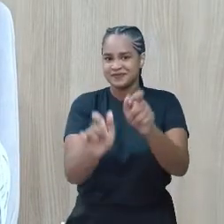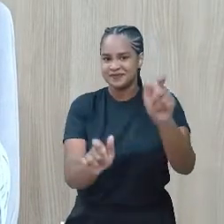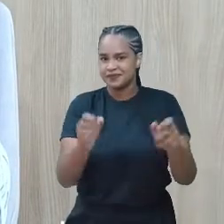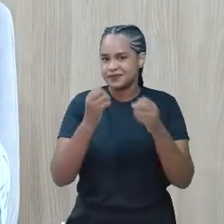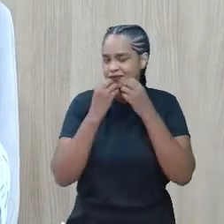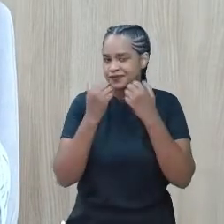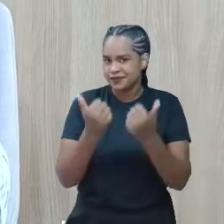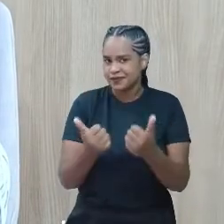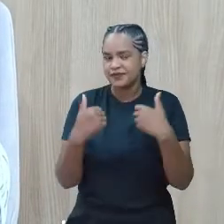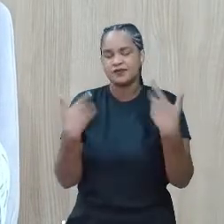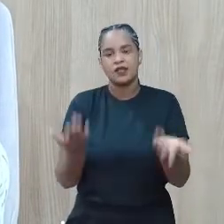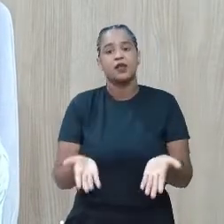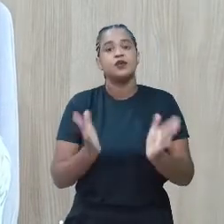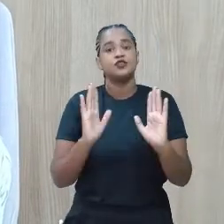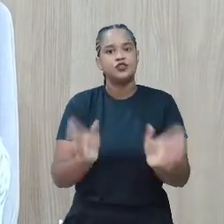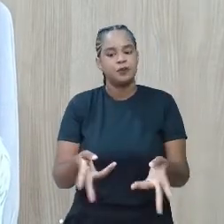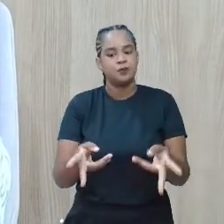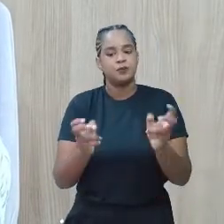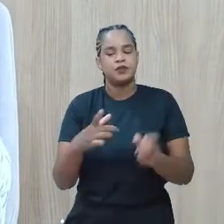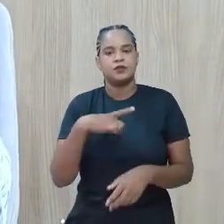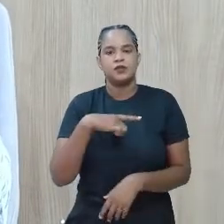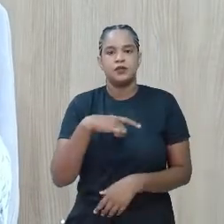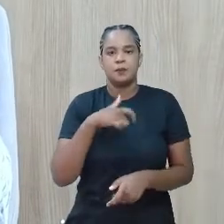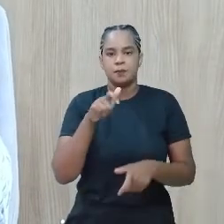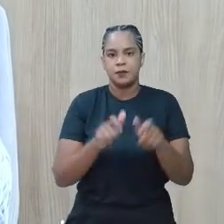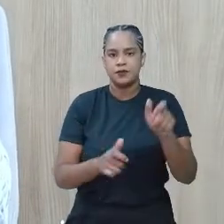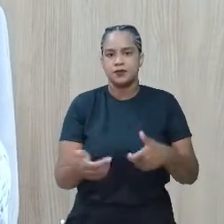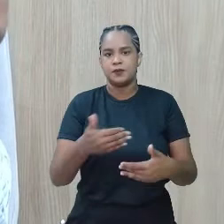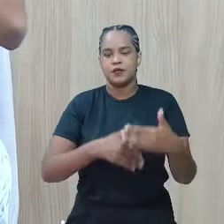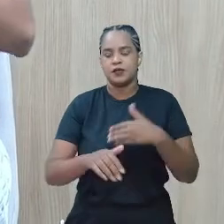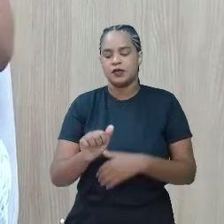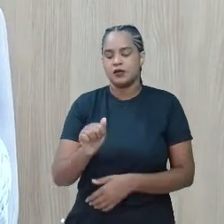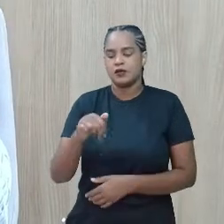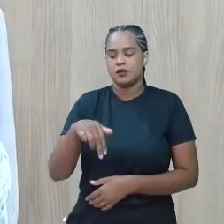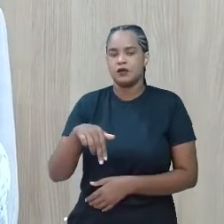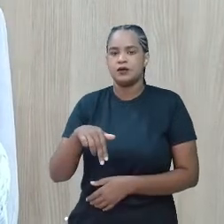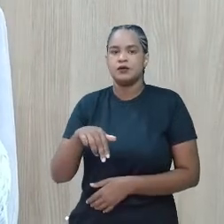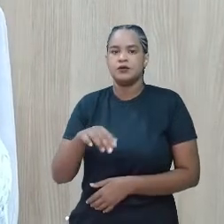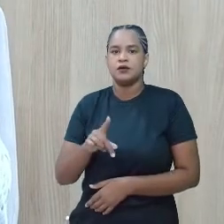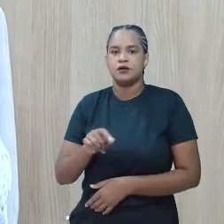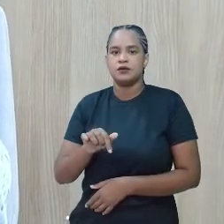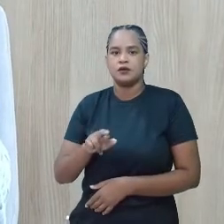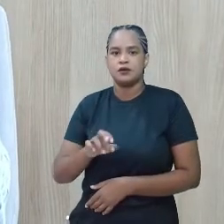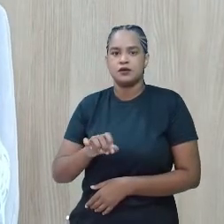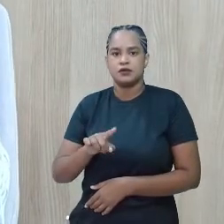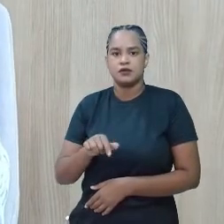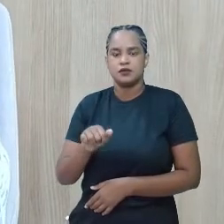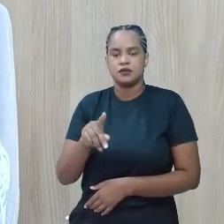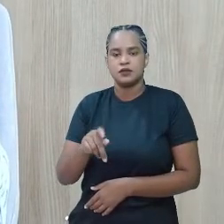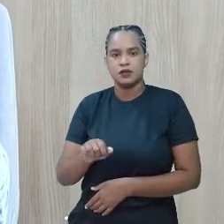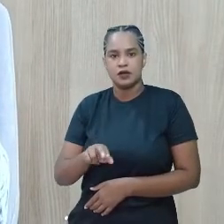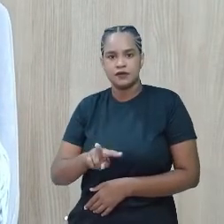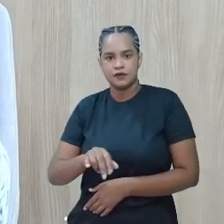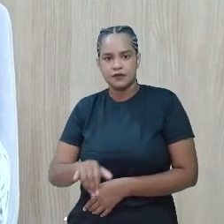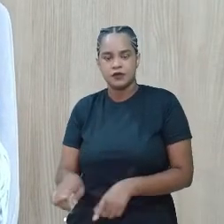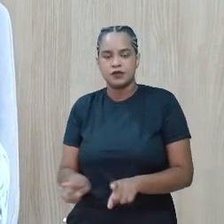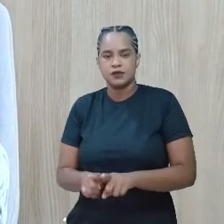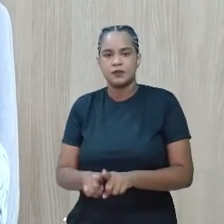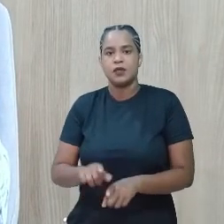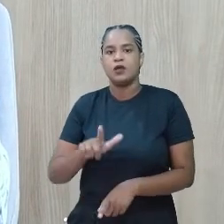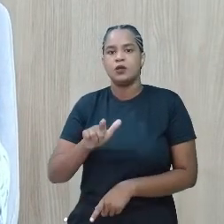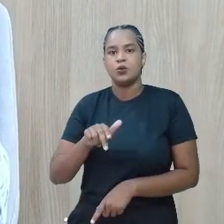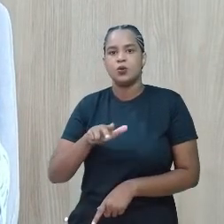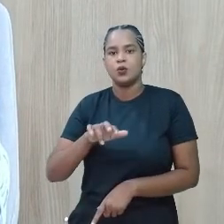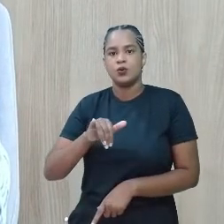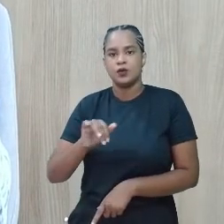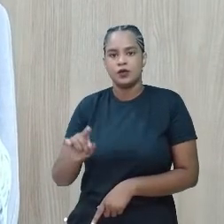bem? Já vi que tem gente aqui, ó. Andresa já está aqui acordadíssima, Davi também. Luísa acabou de